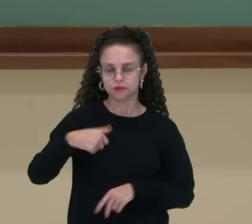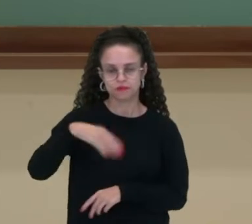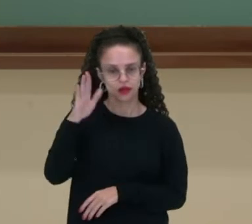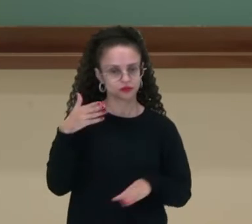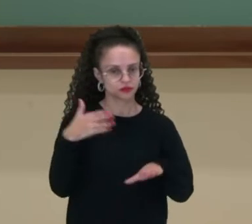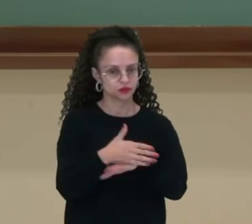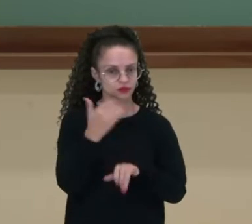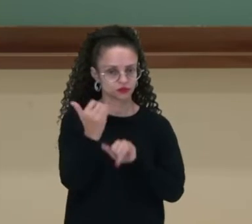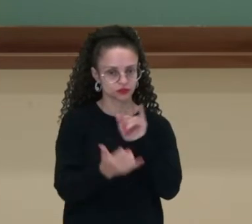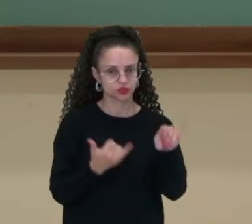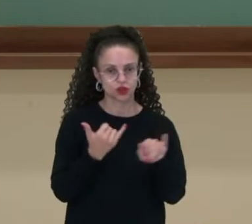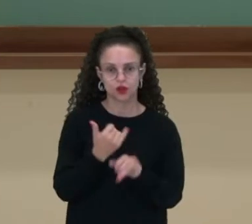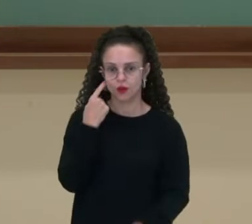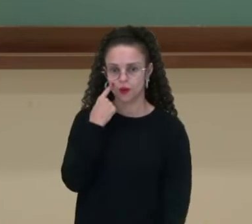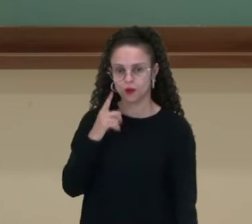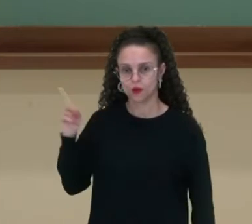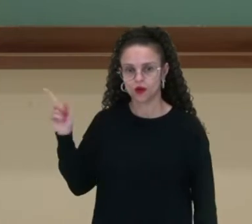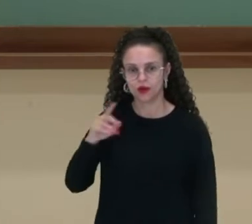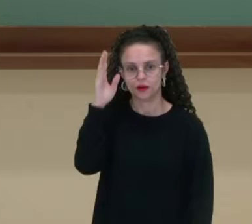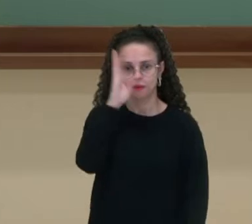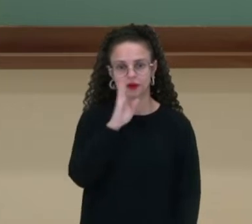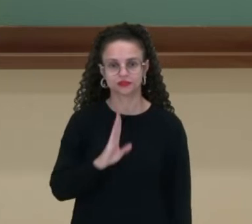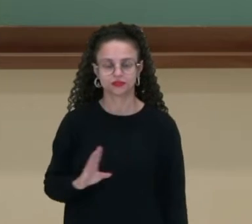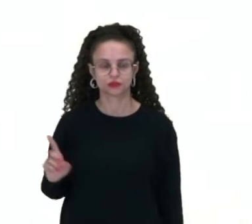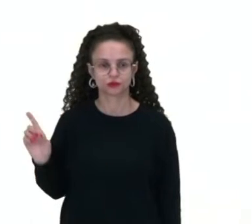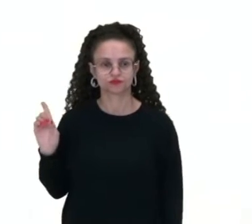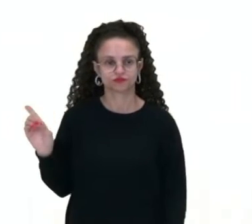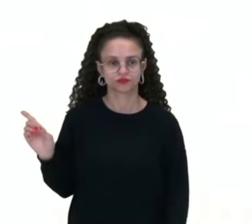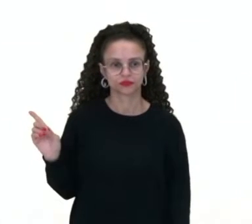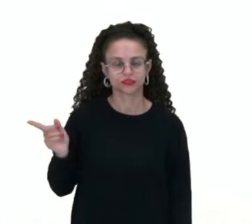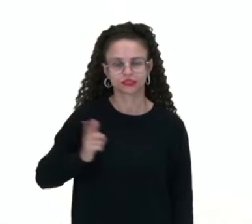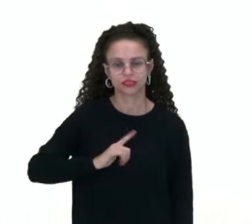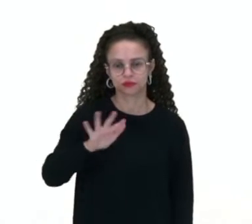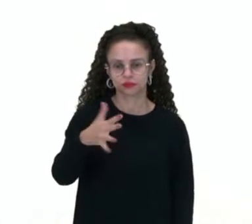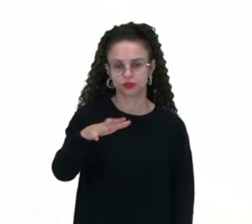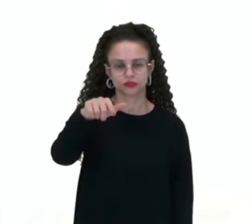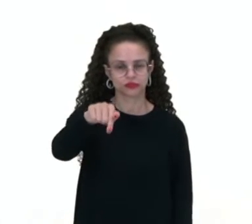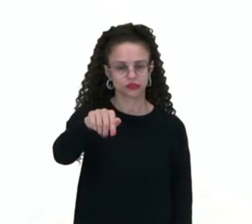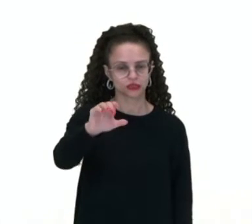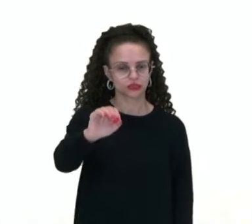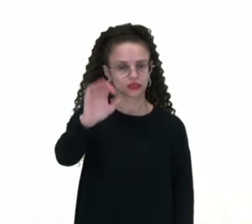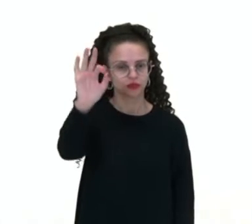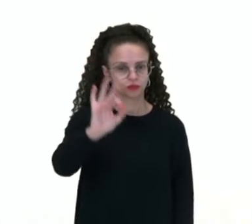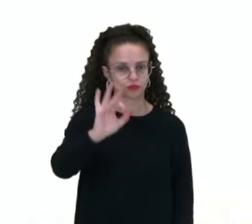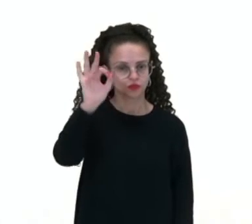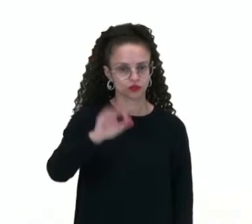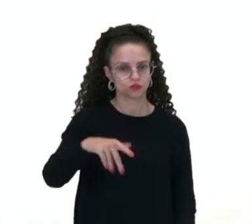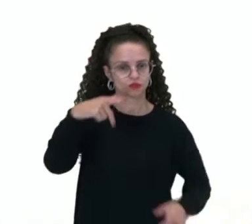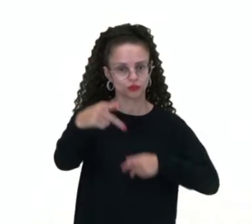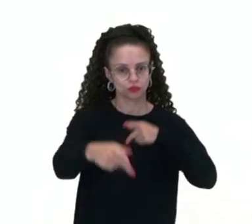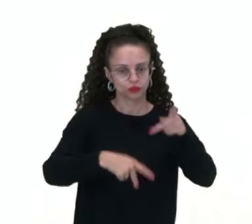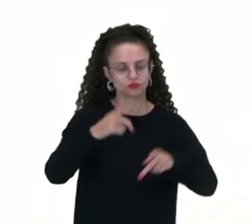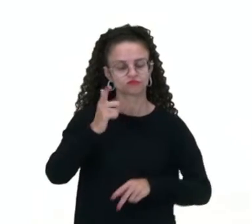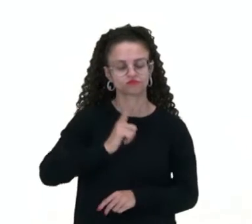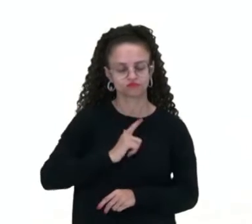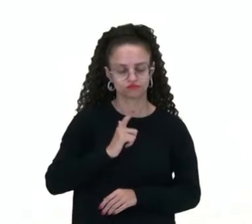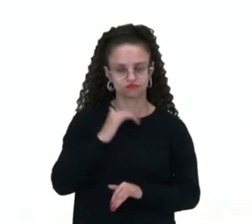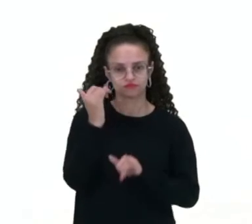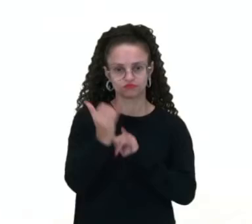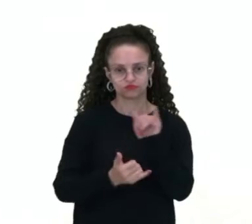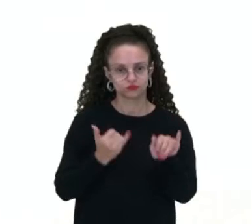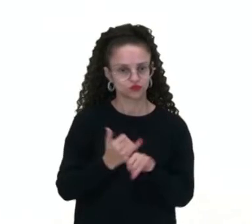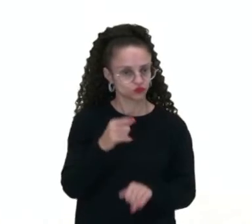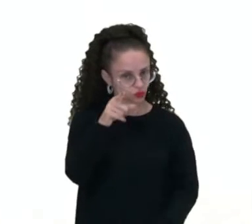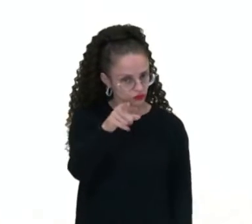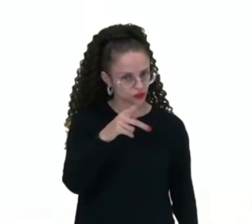internet. Repare que o Brasil tem aí no mapa, olha só, cerca de 70% da população que tem acesso à internet. Você